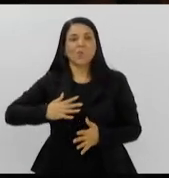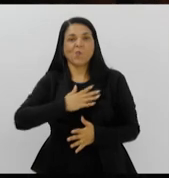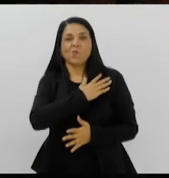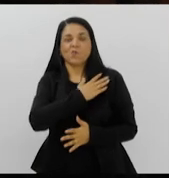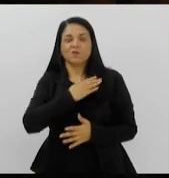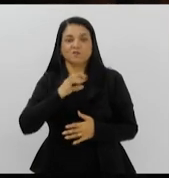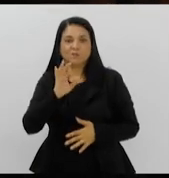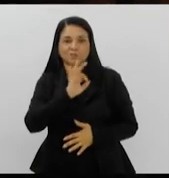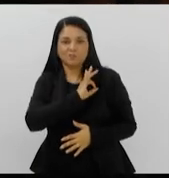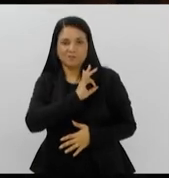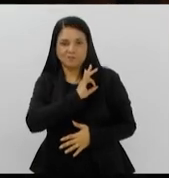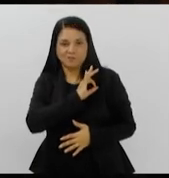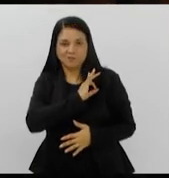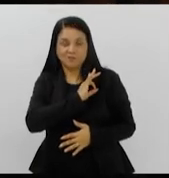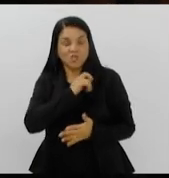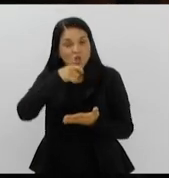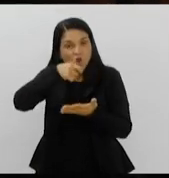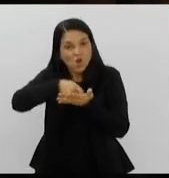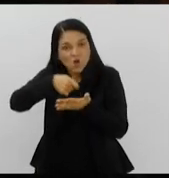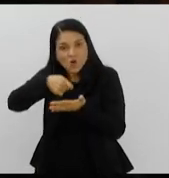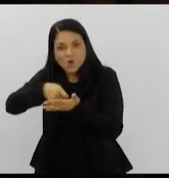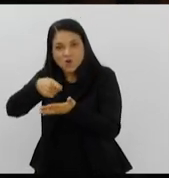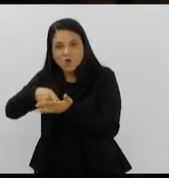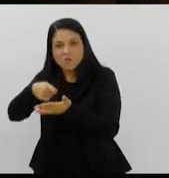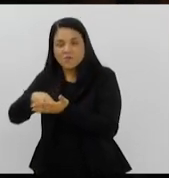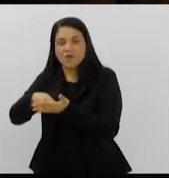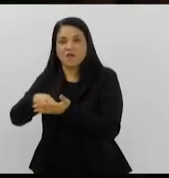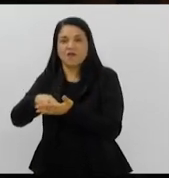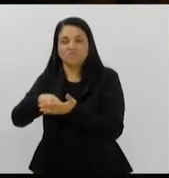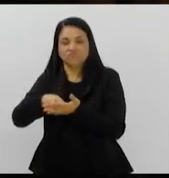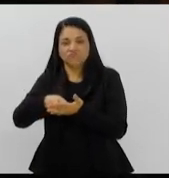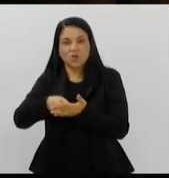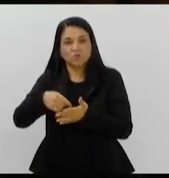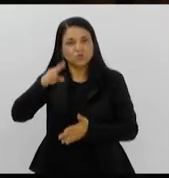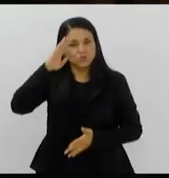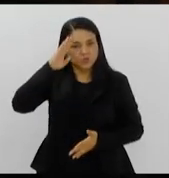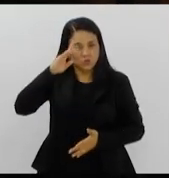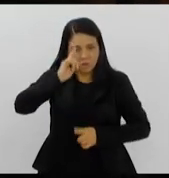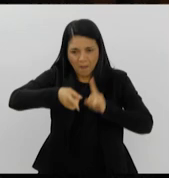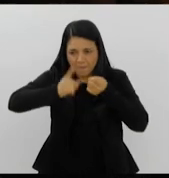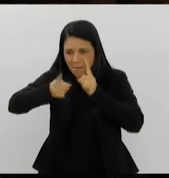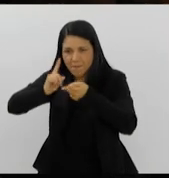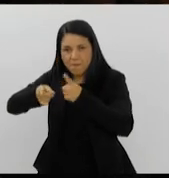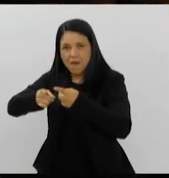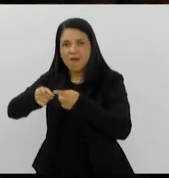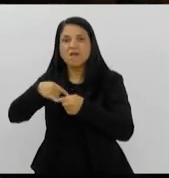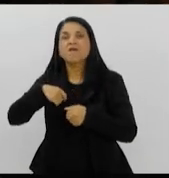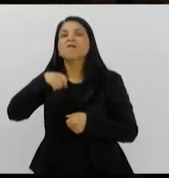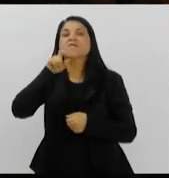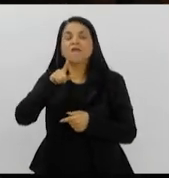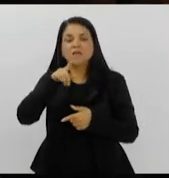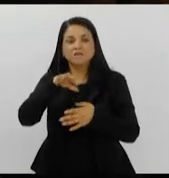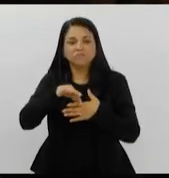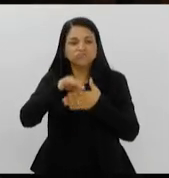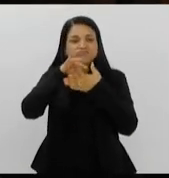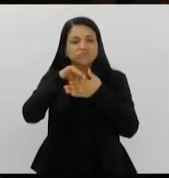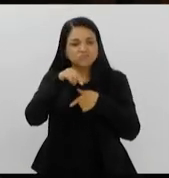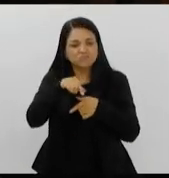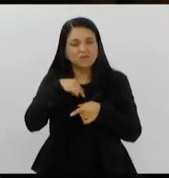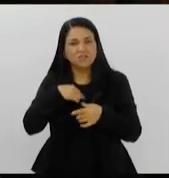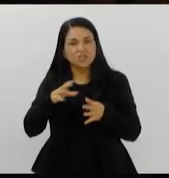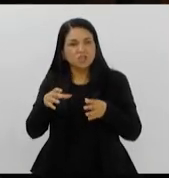Militar, de cobrar aos seus comandados, cobrar quem está delegando, que está todo mundo uma